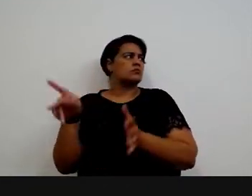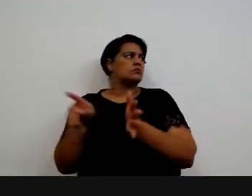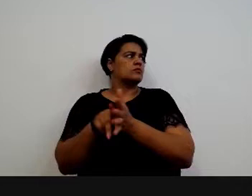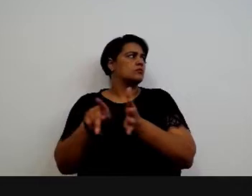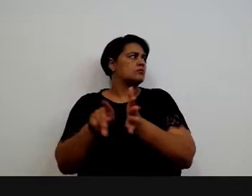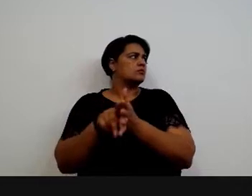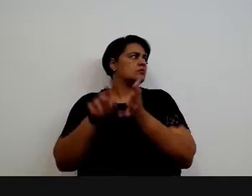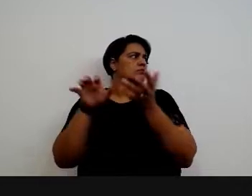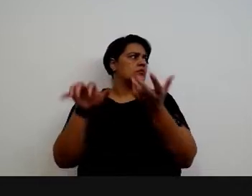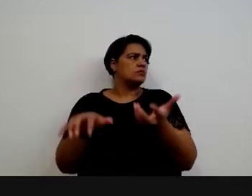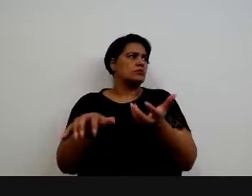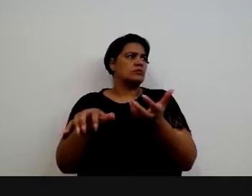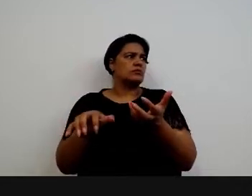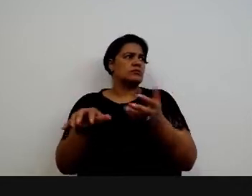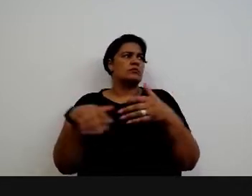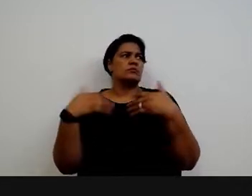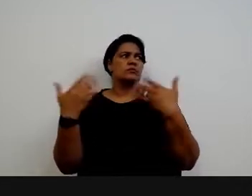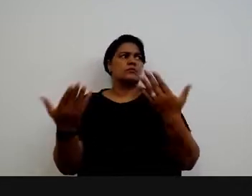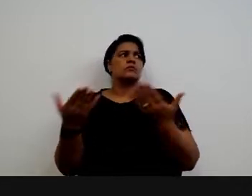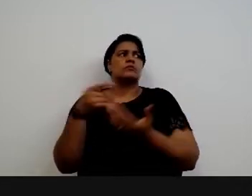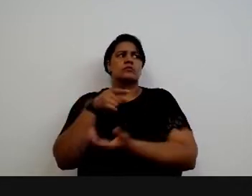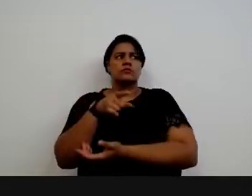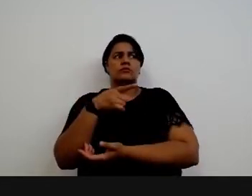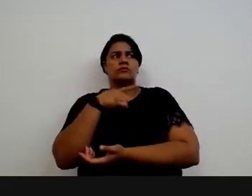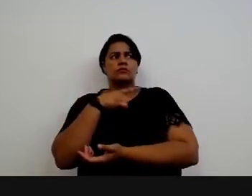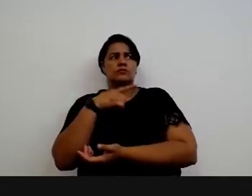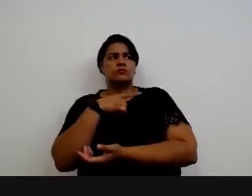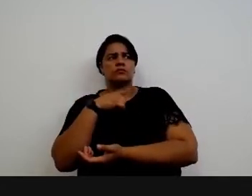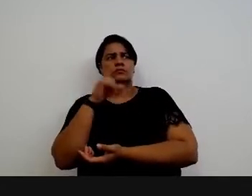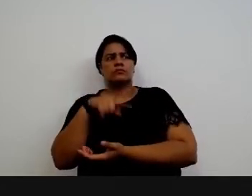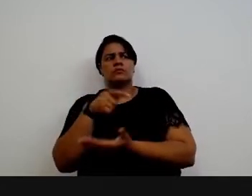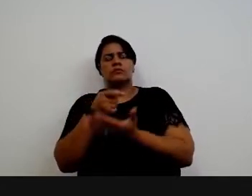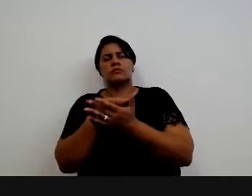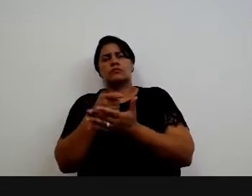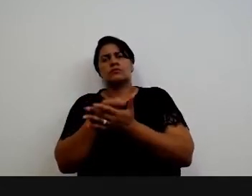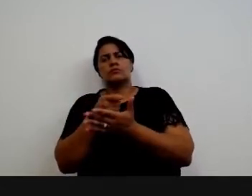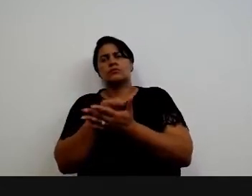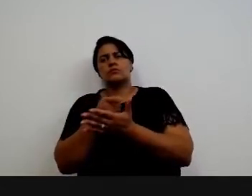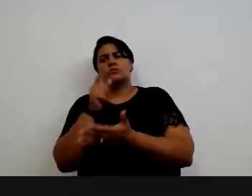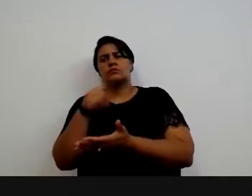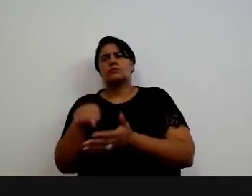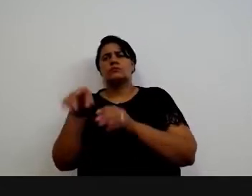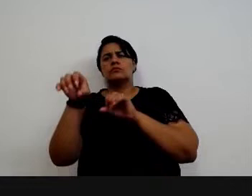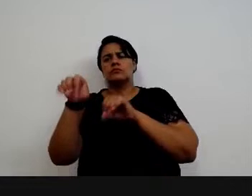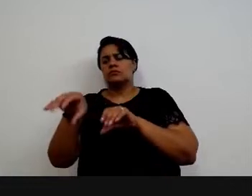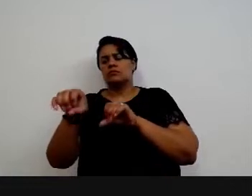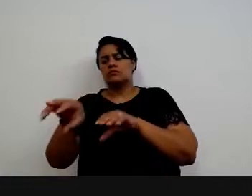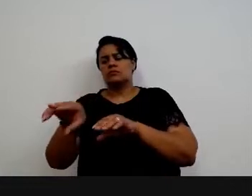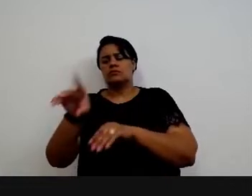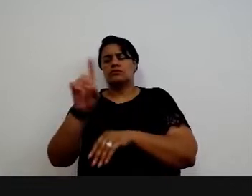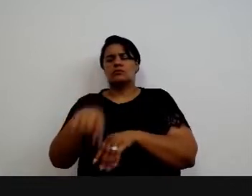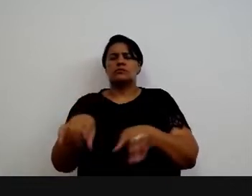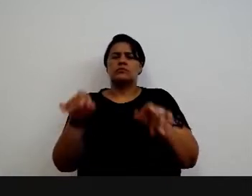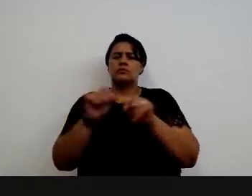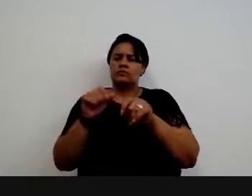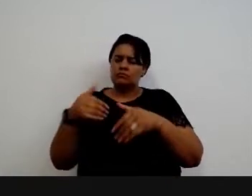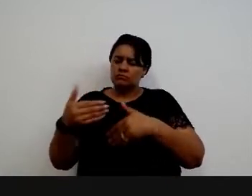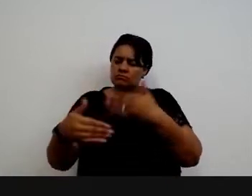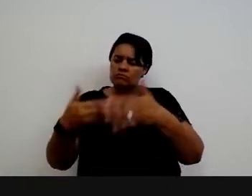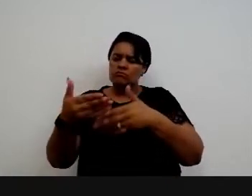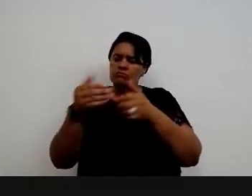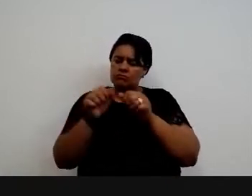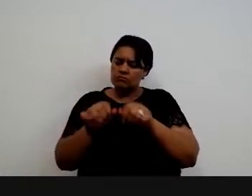é construído. E ele tem a obrigação de ensinar de passar para